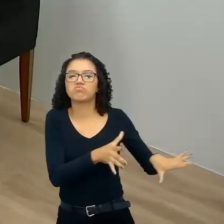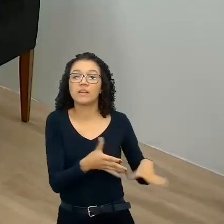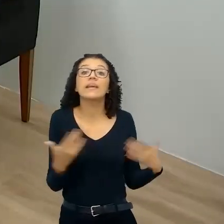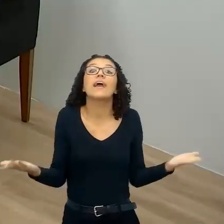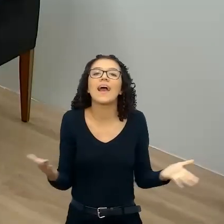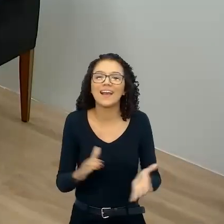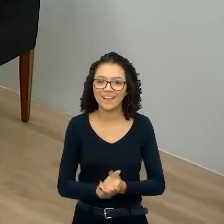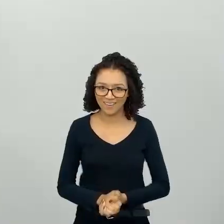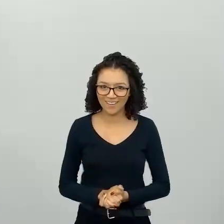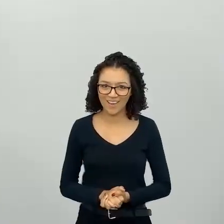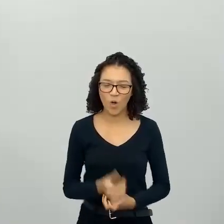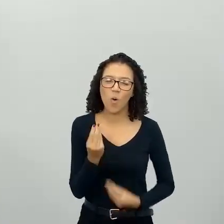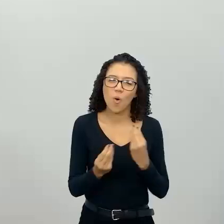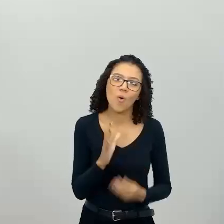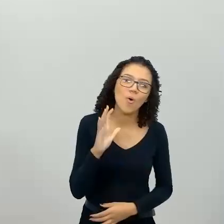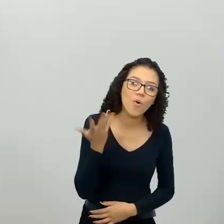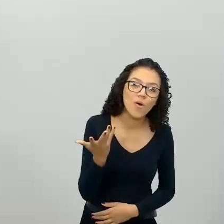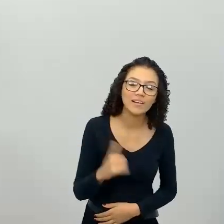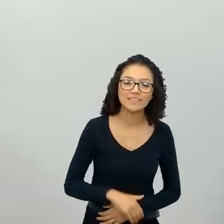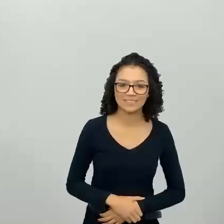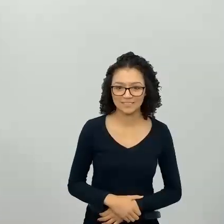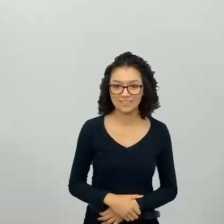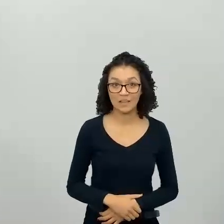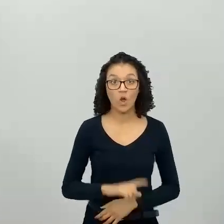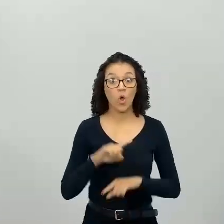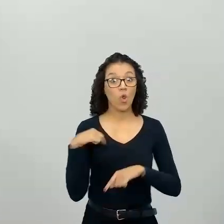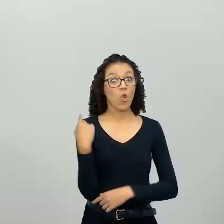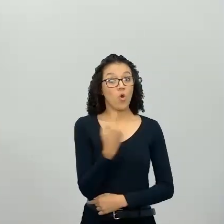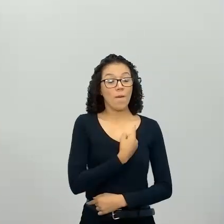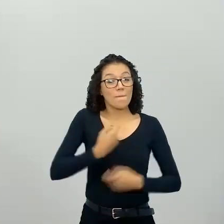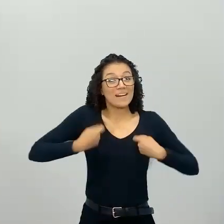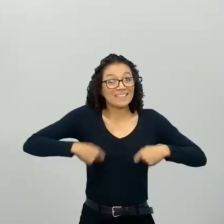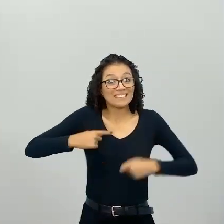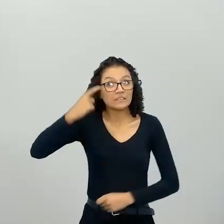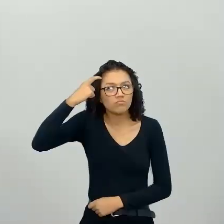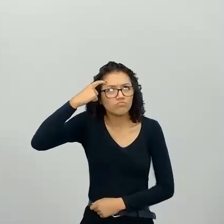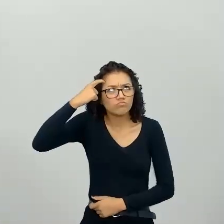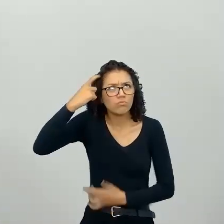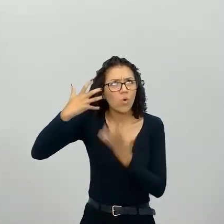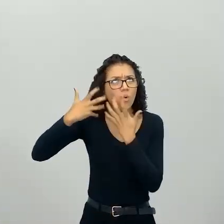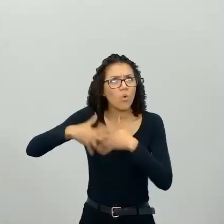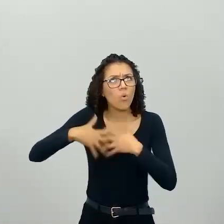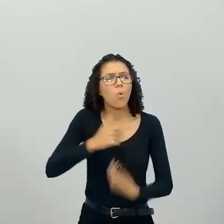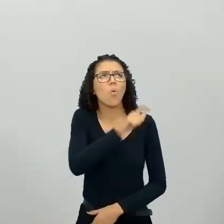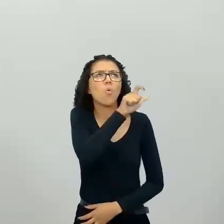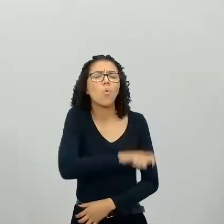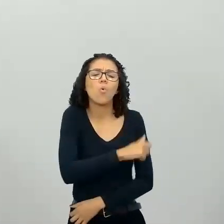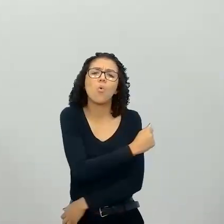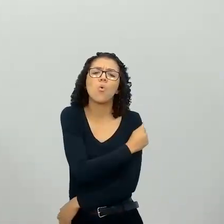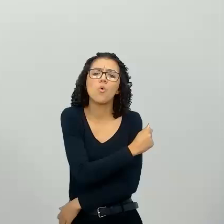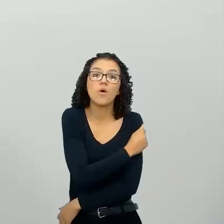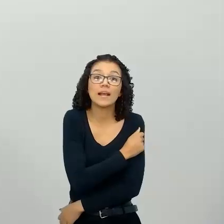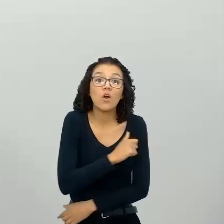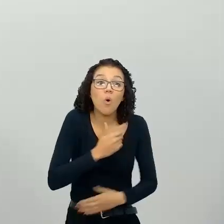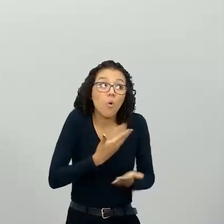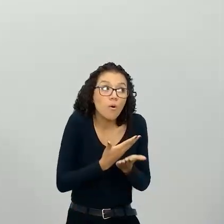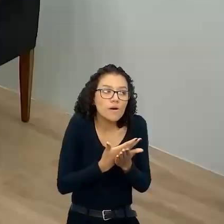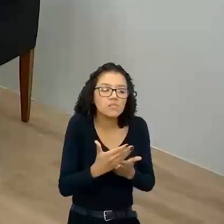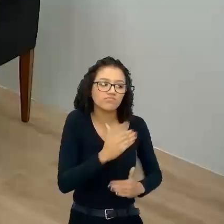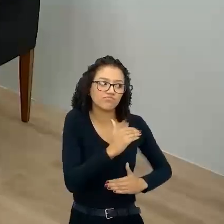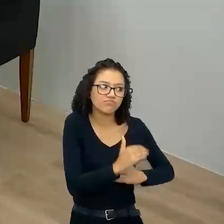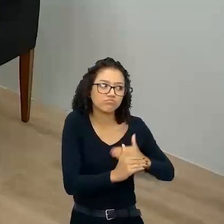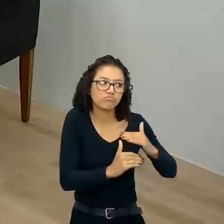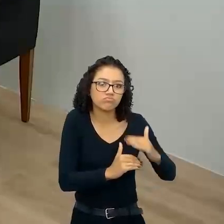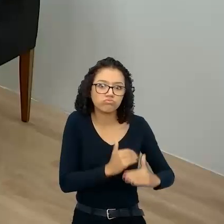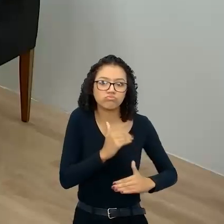mas a gente tem aí a gente tem que pensar nesse adolescente como um estudante, uma pessoa em construção. Sim, né? sim,